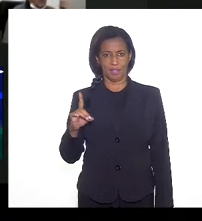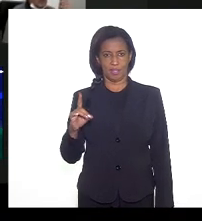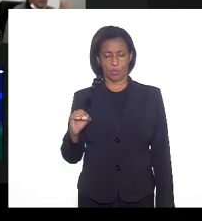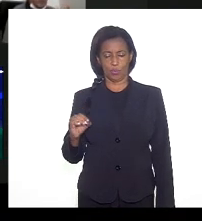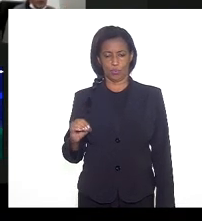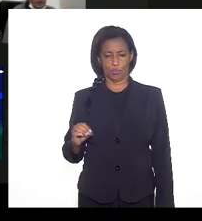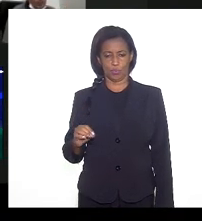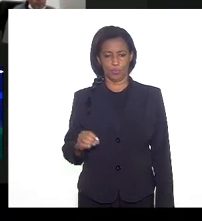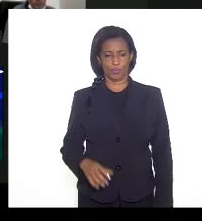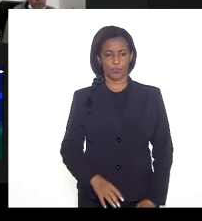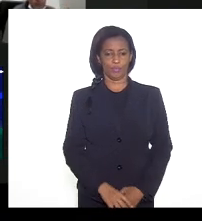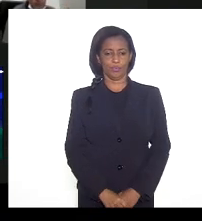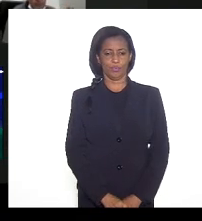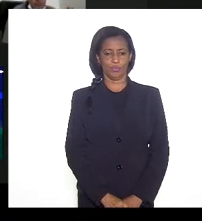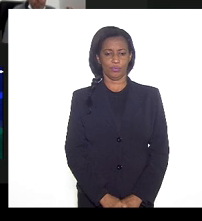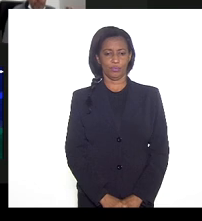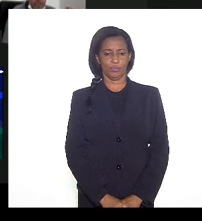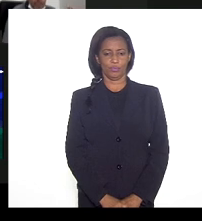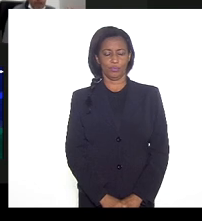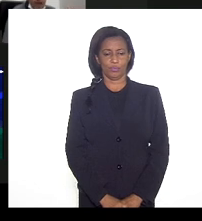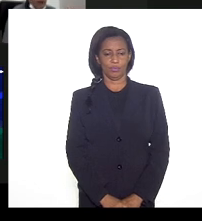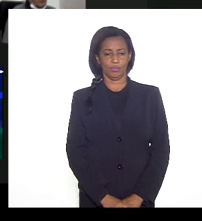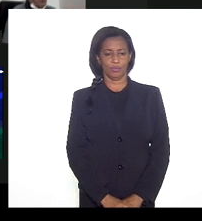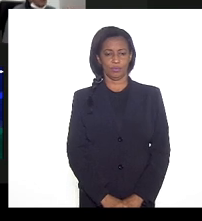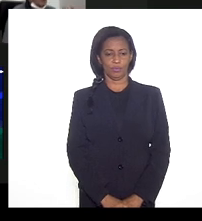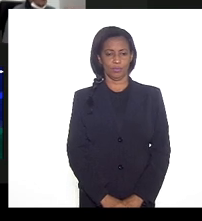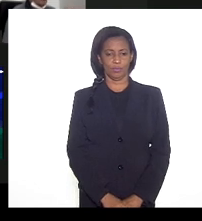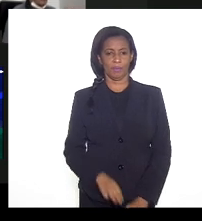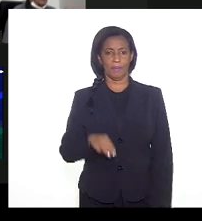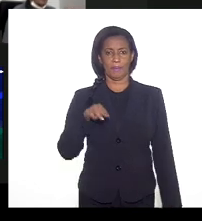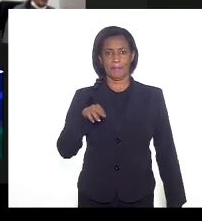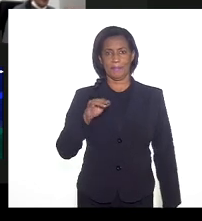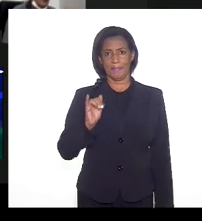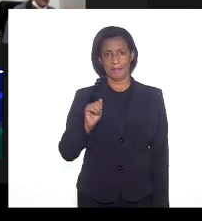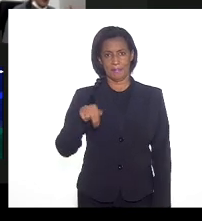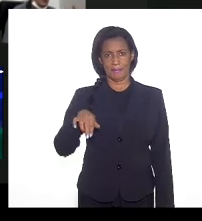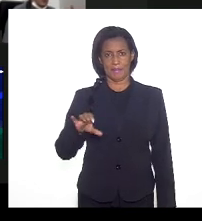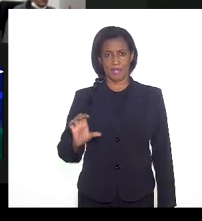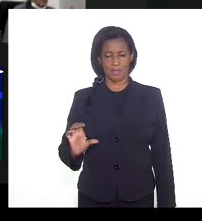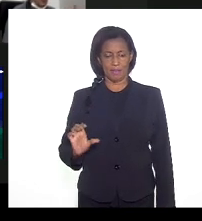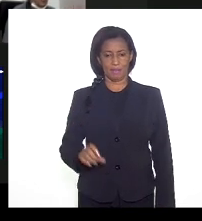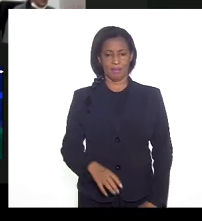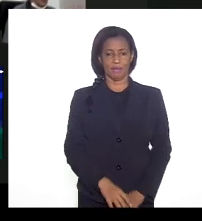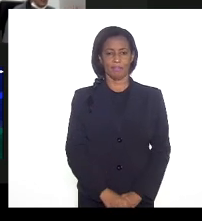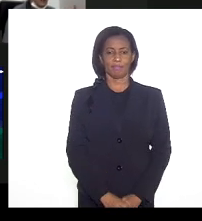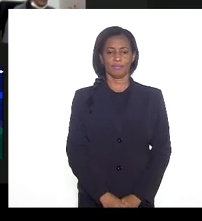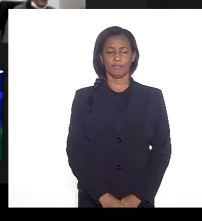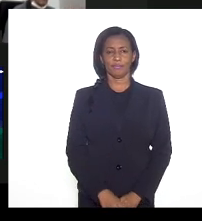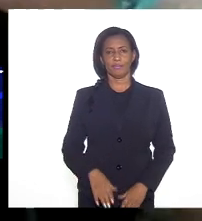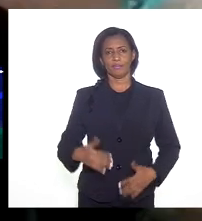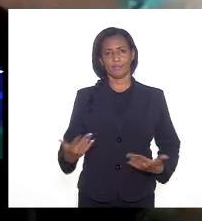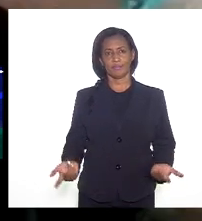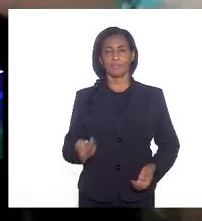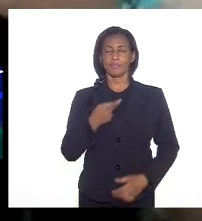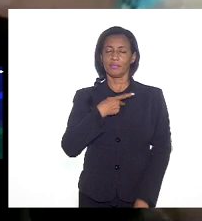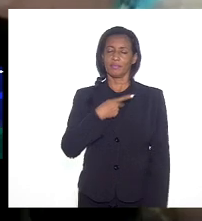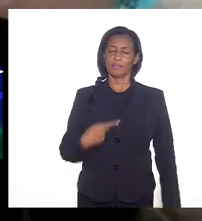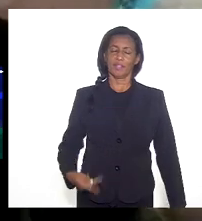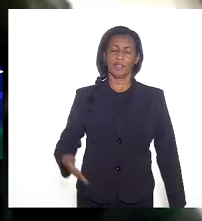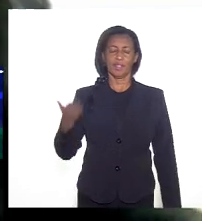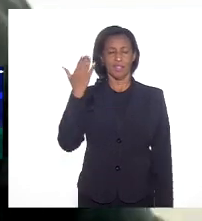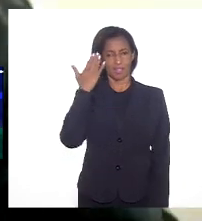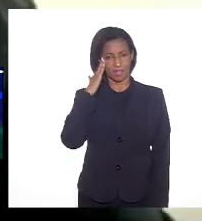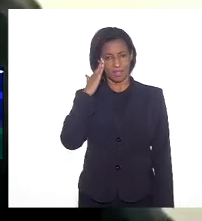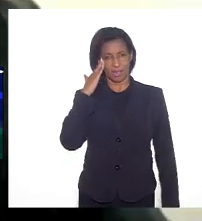deputado Carlos Macedo deputado Carlos Mink presidente entendo que